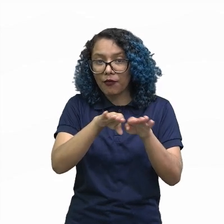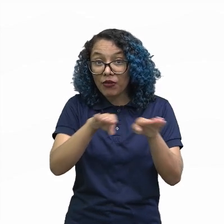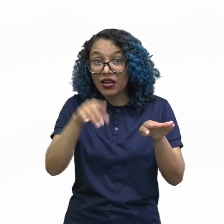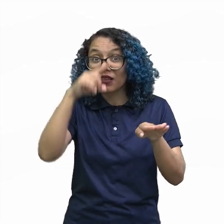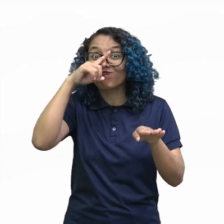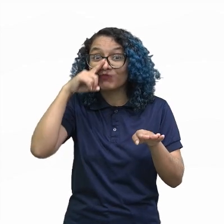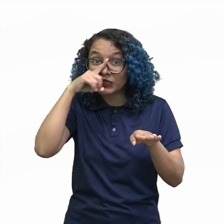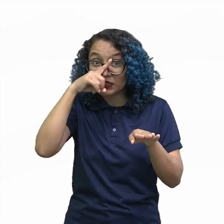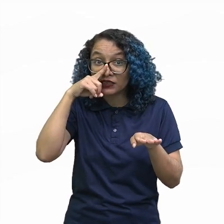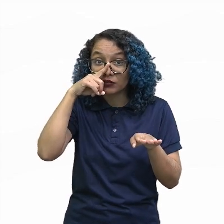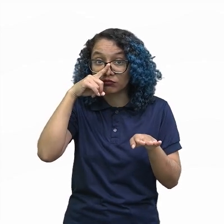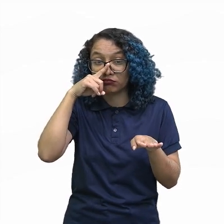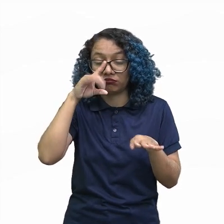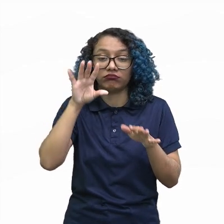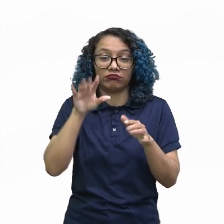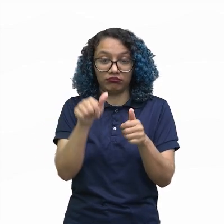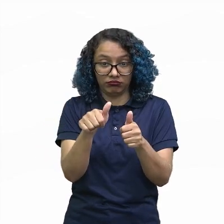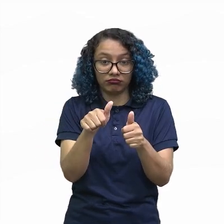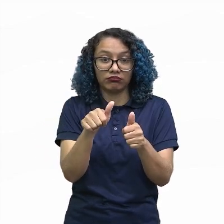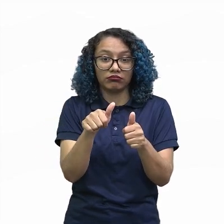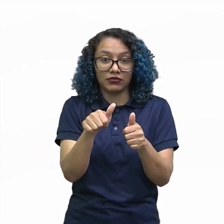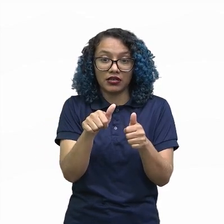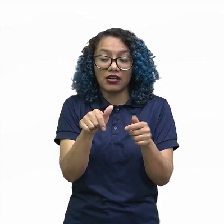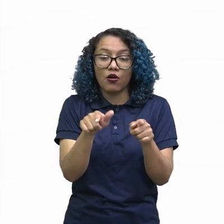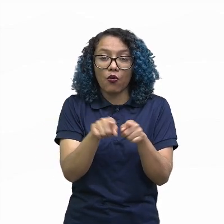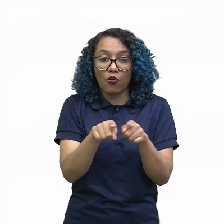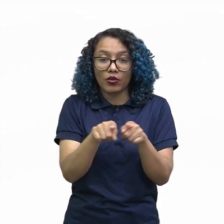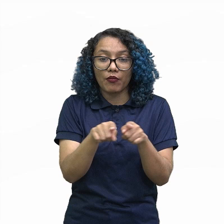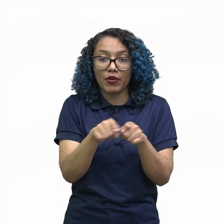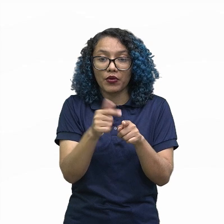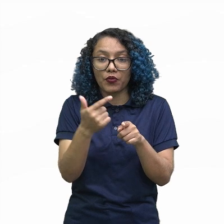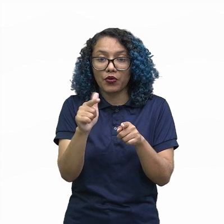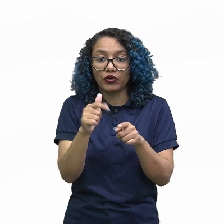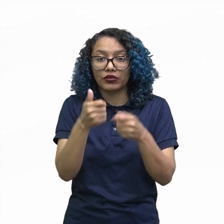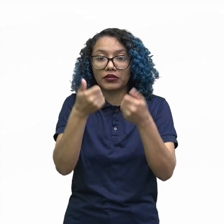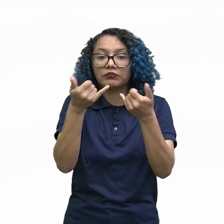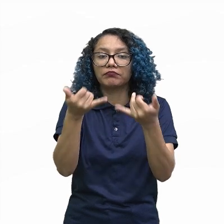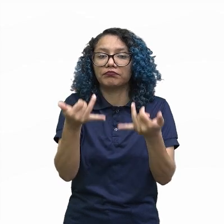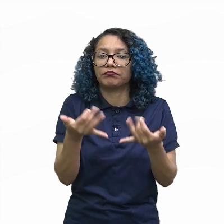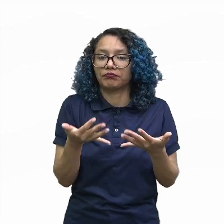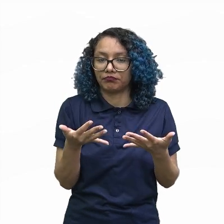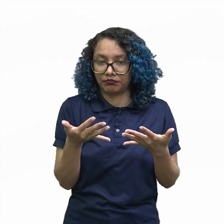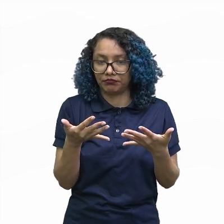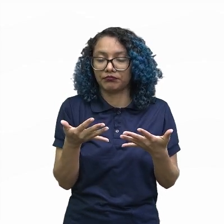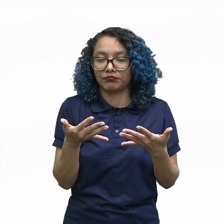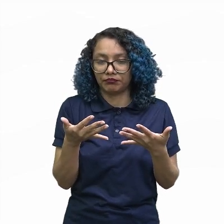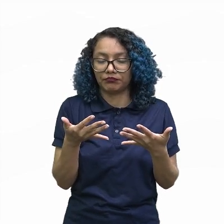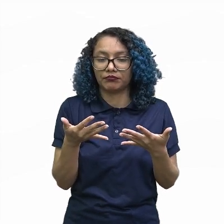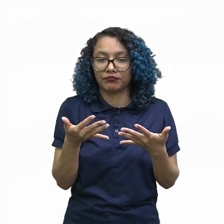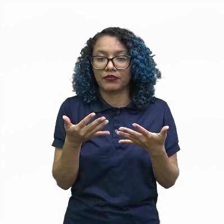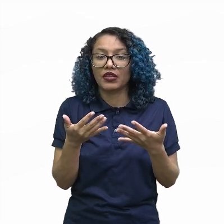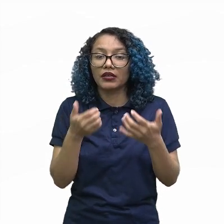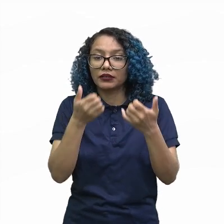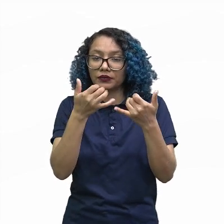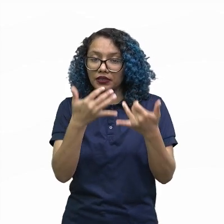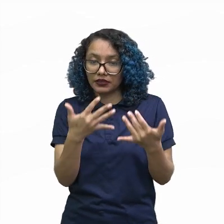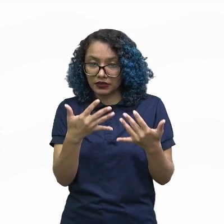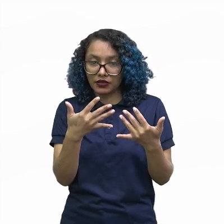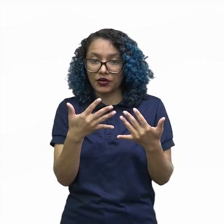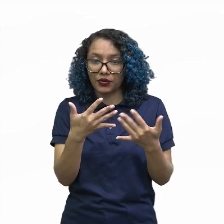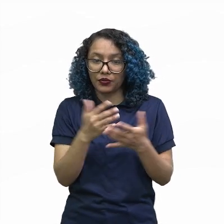perigoso. Outro elemento aí importante, que é exatamente a justificativa para essa ideia, ou